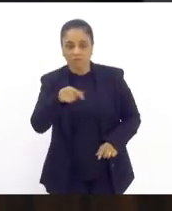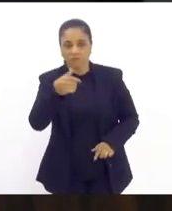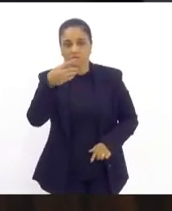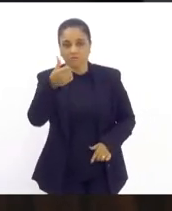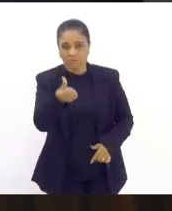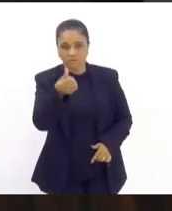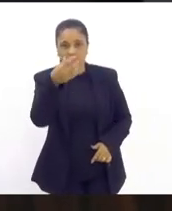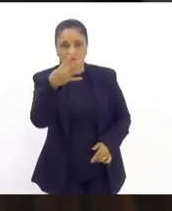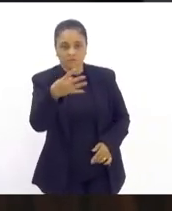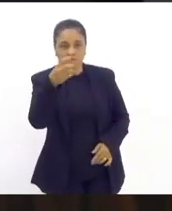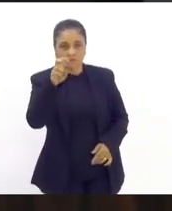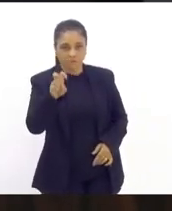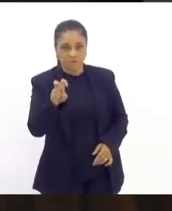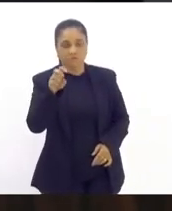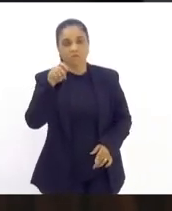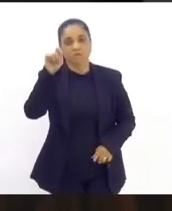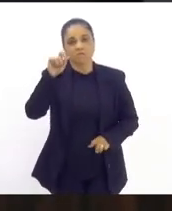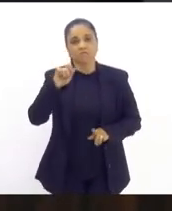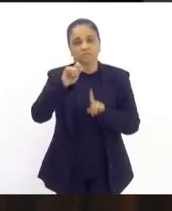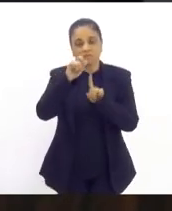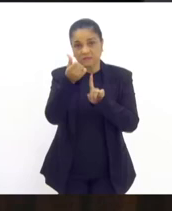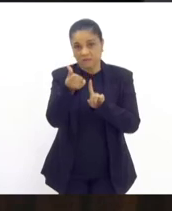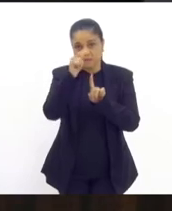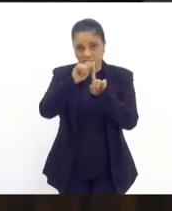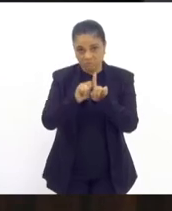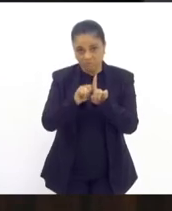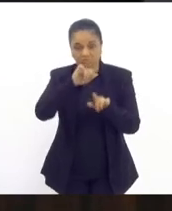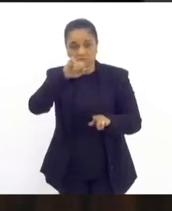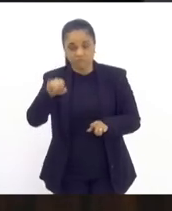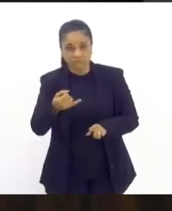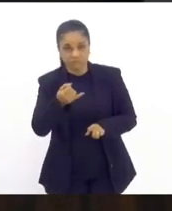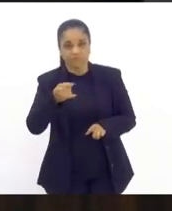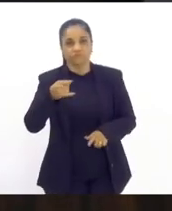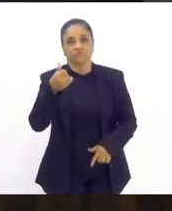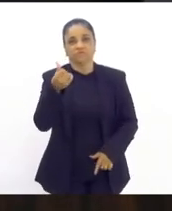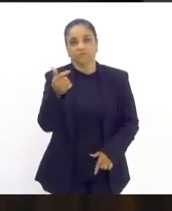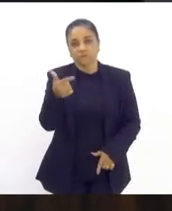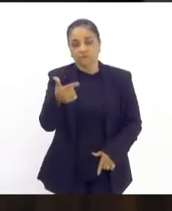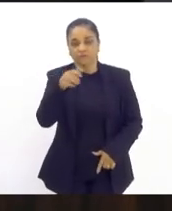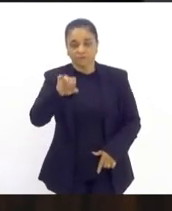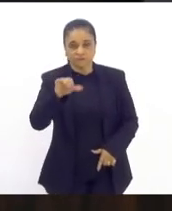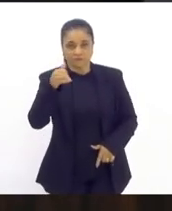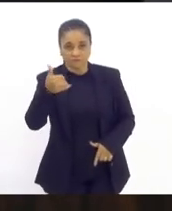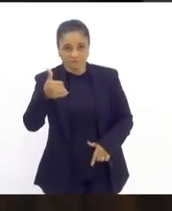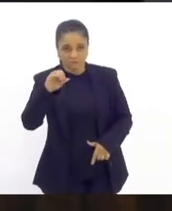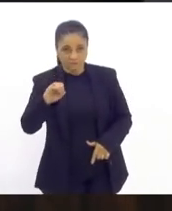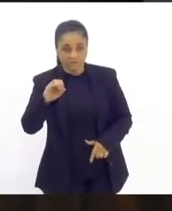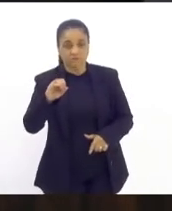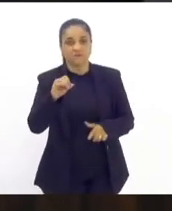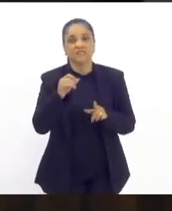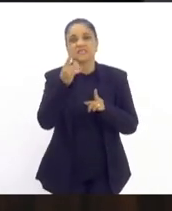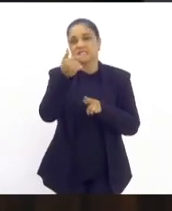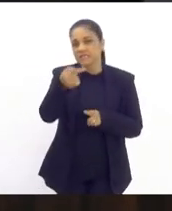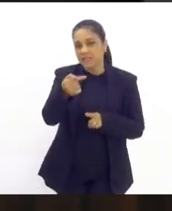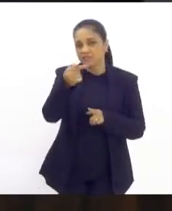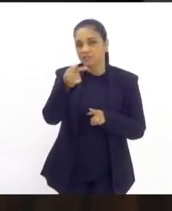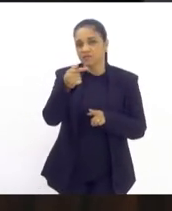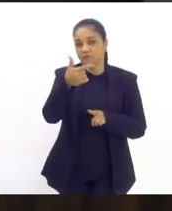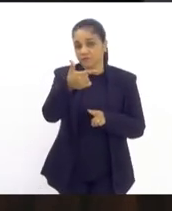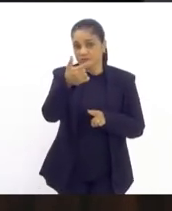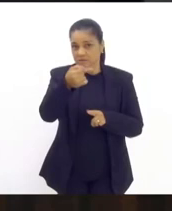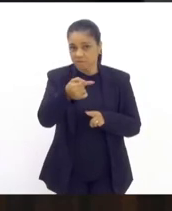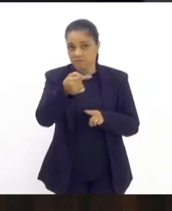de 6 de janeiro de 2010 instituindo no âmbito do Estado do Rio de Janeiro o dia 27 de maio como o dia Estadual de